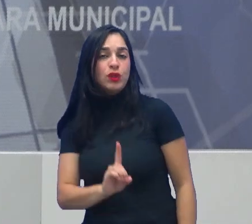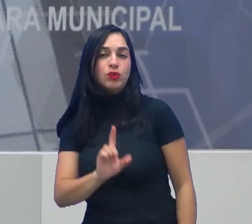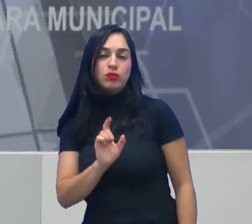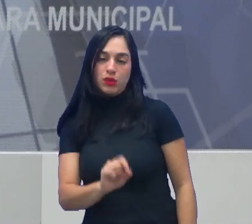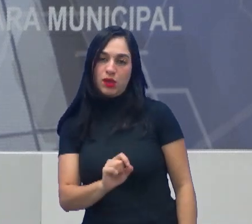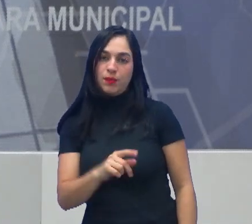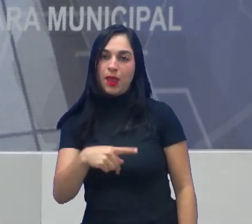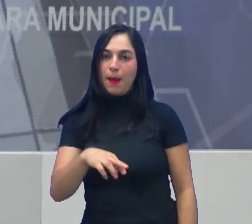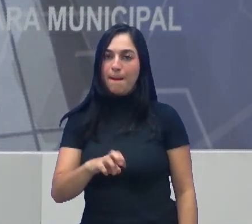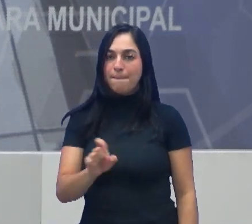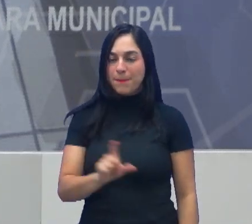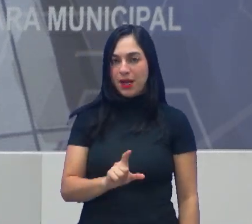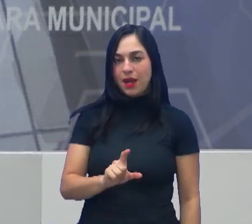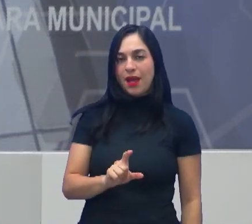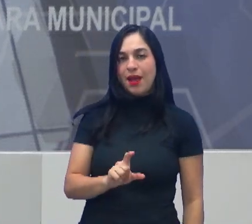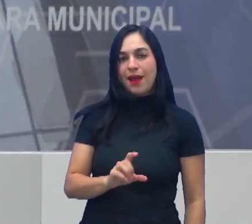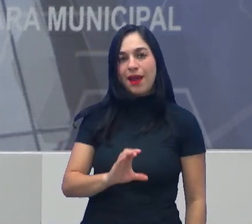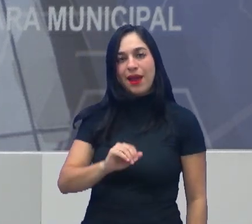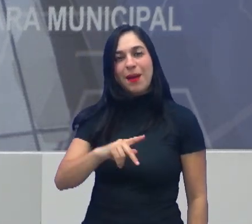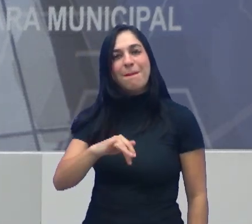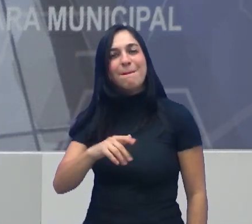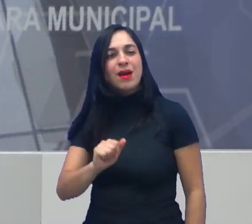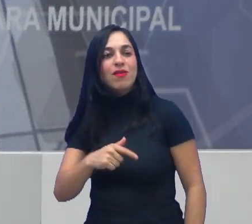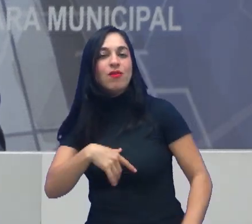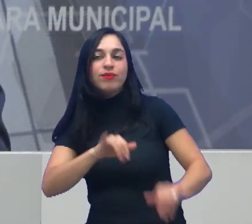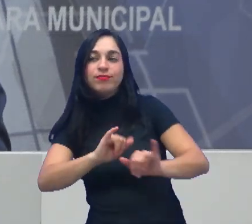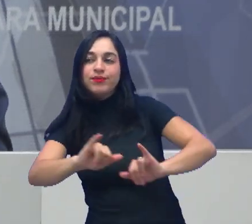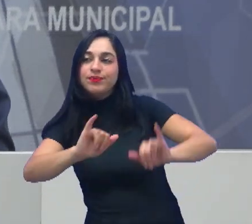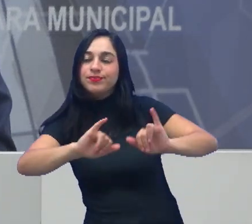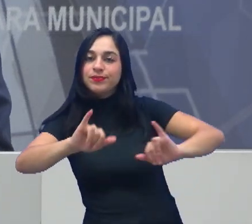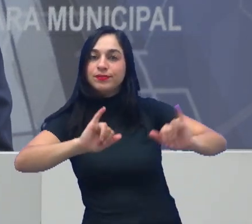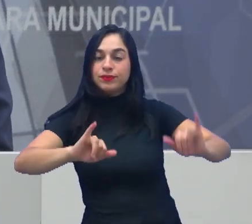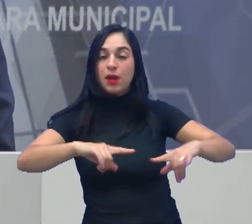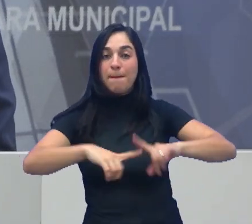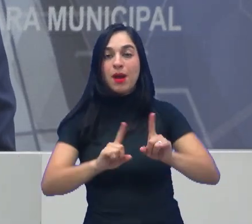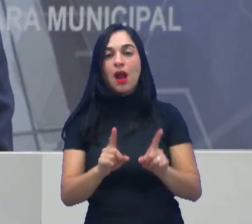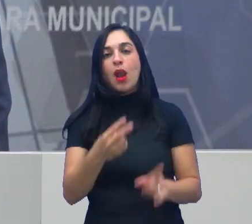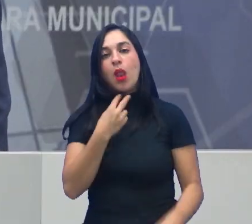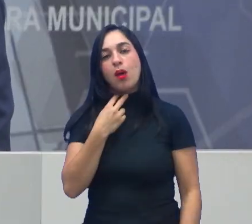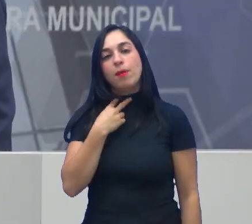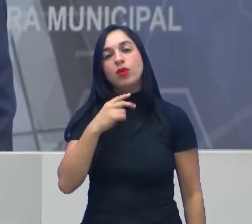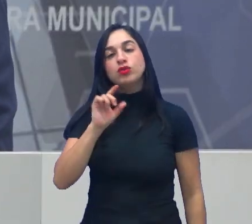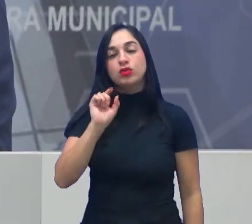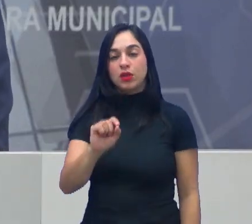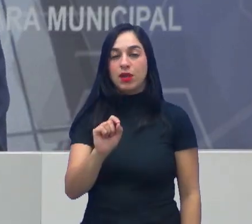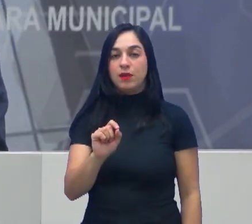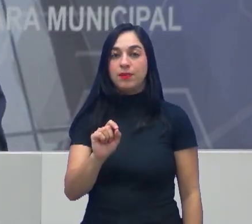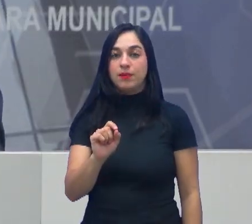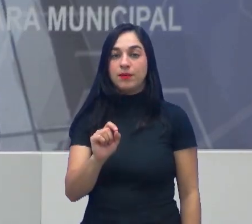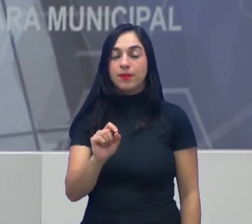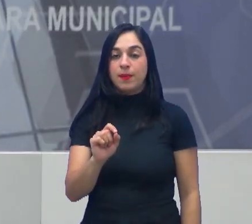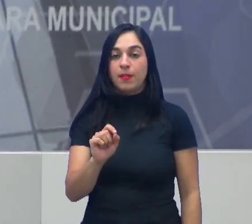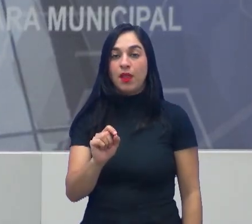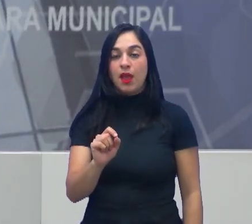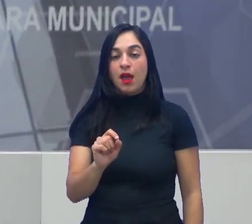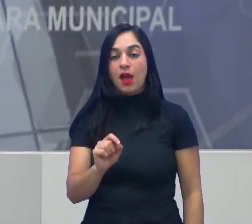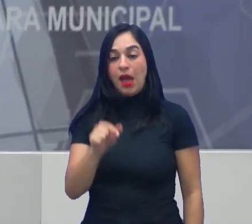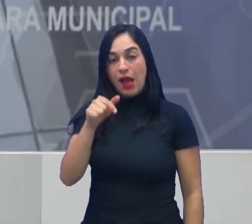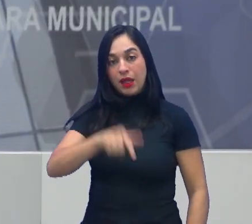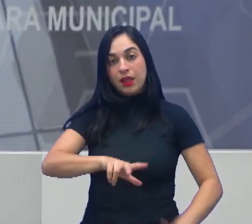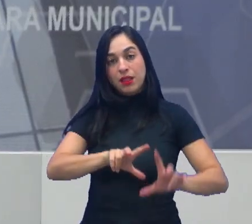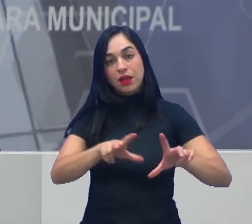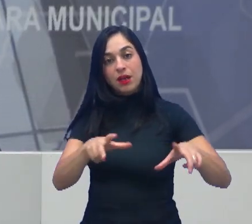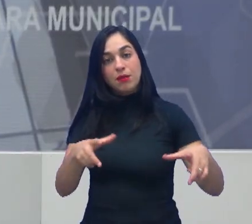pré-campanha e campanha quando tiver o período. O que não tem direito é de se utilizar da imagem, da credibilidade da Câmara